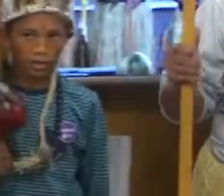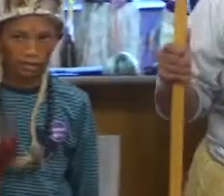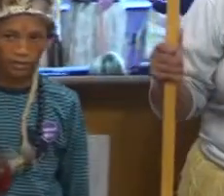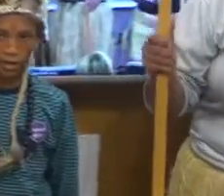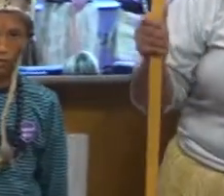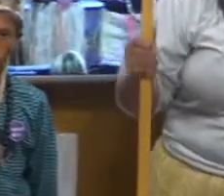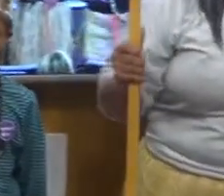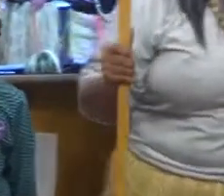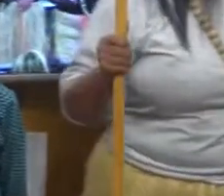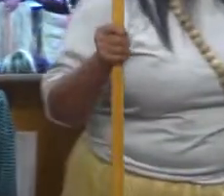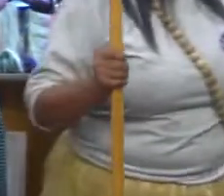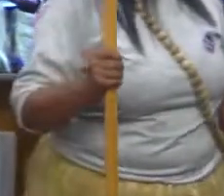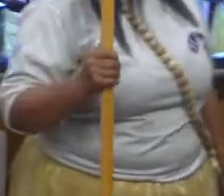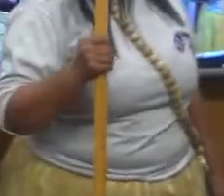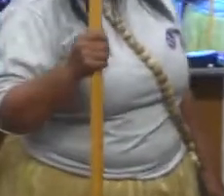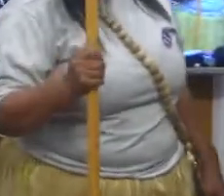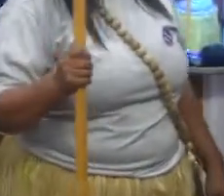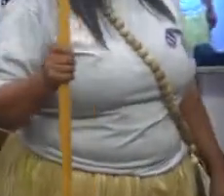E aí